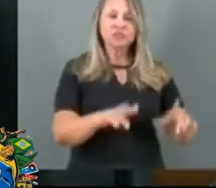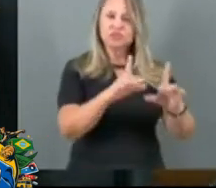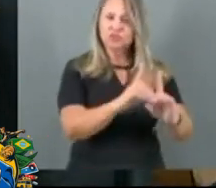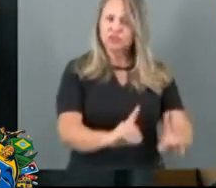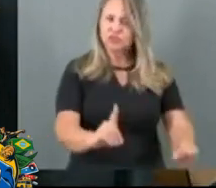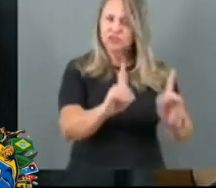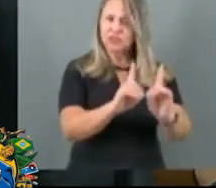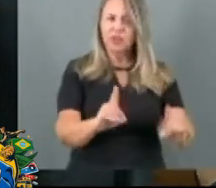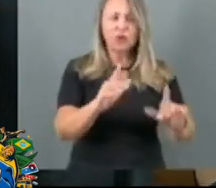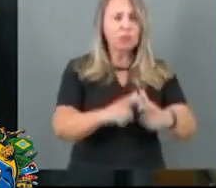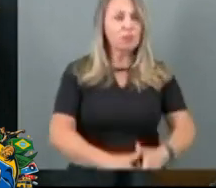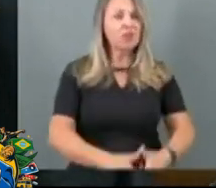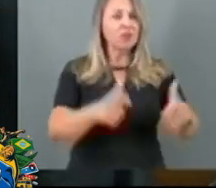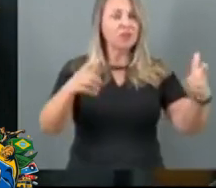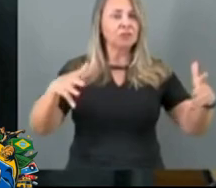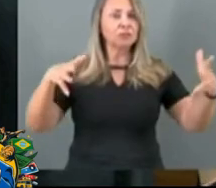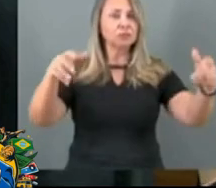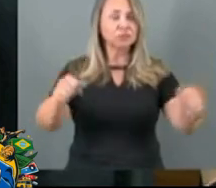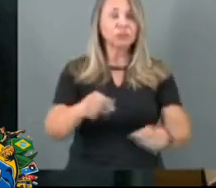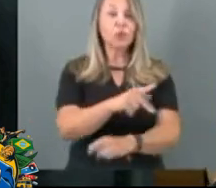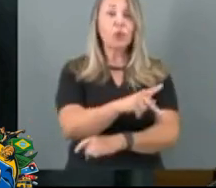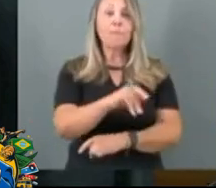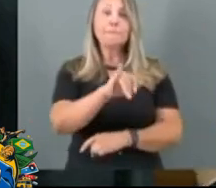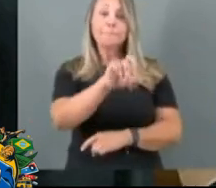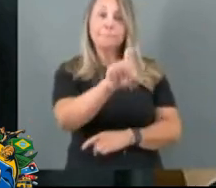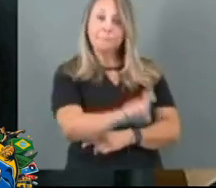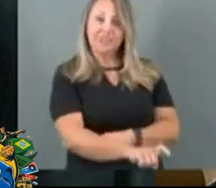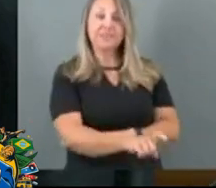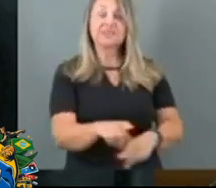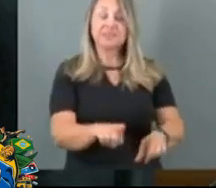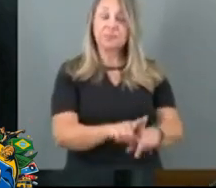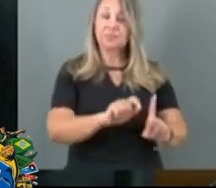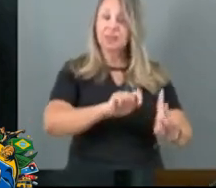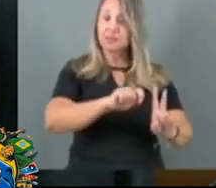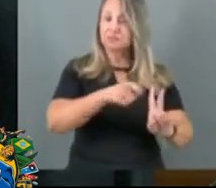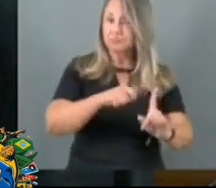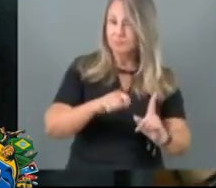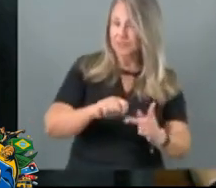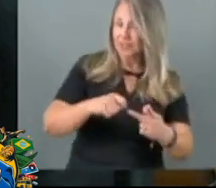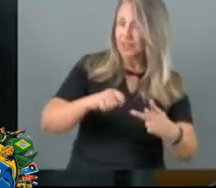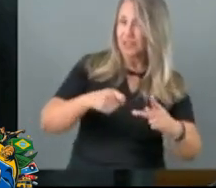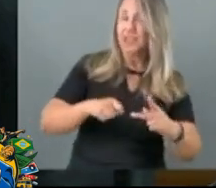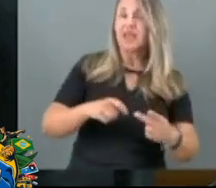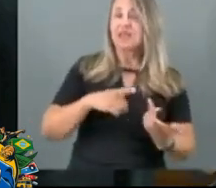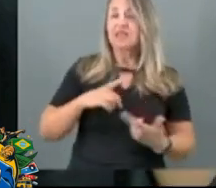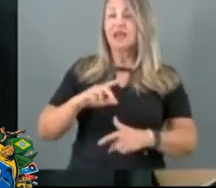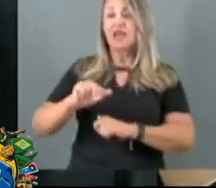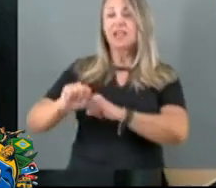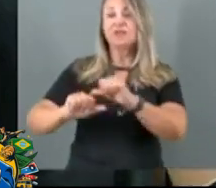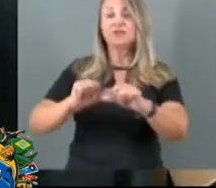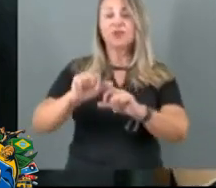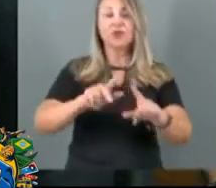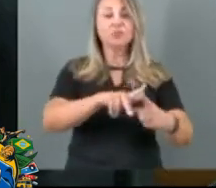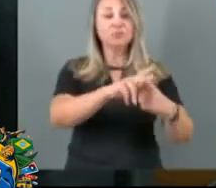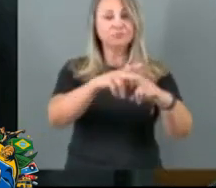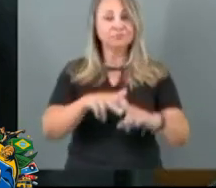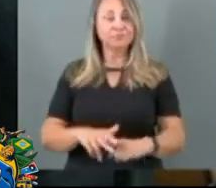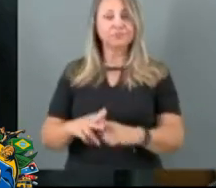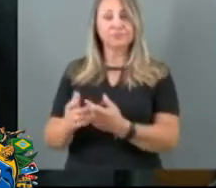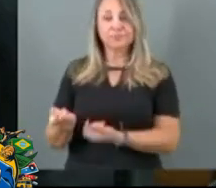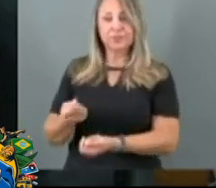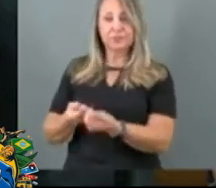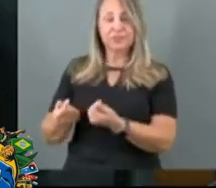PIX, reforma tributária. E o senhor vai encontrar um governo com uma política de gastos que só aumenta. A